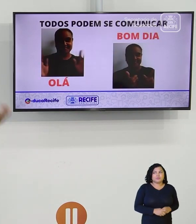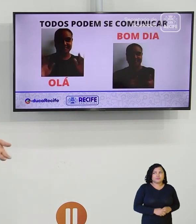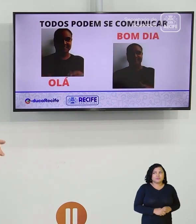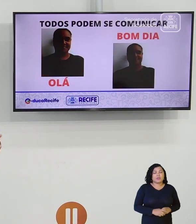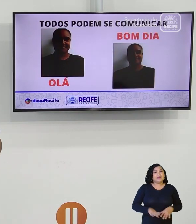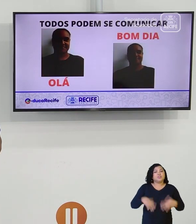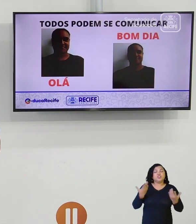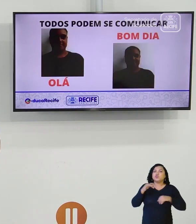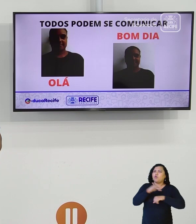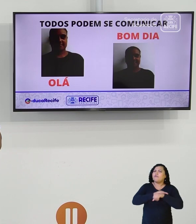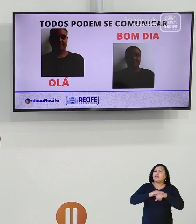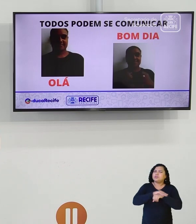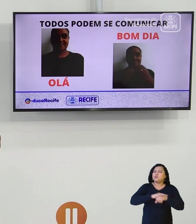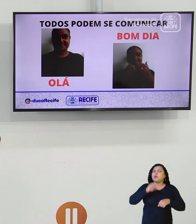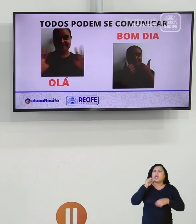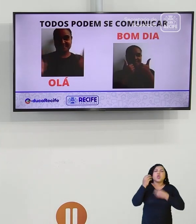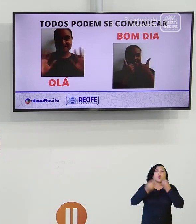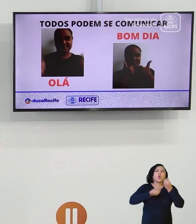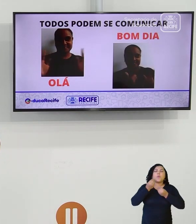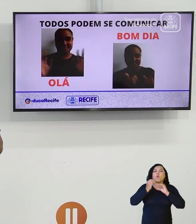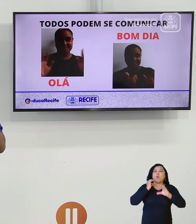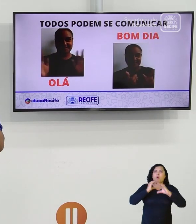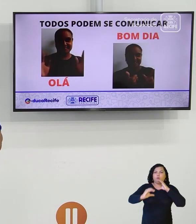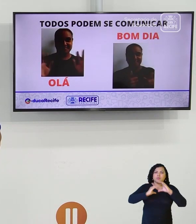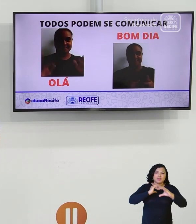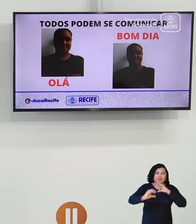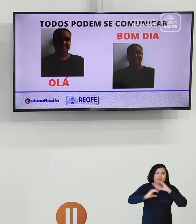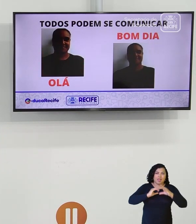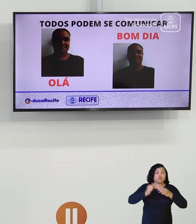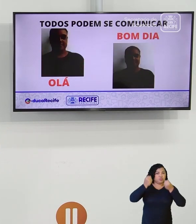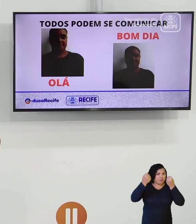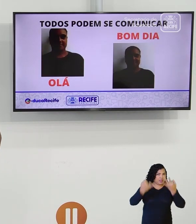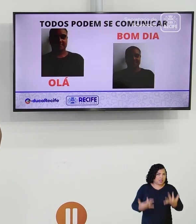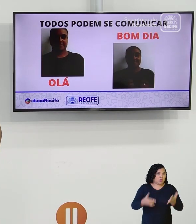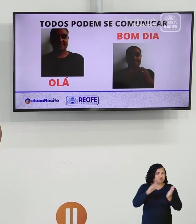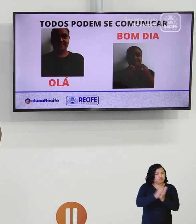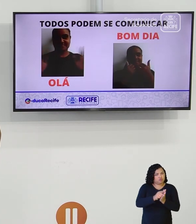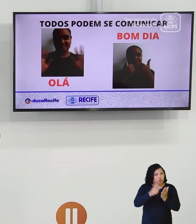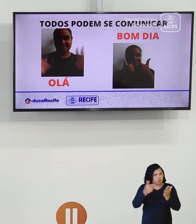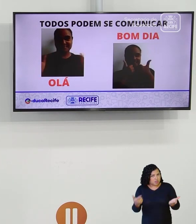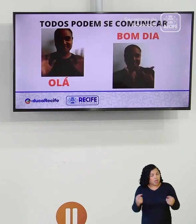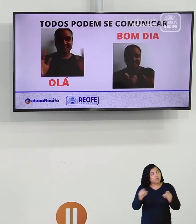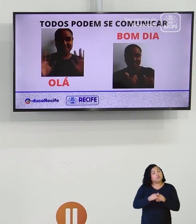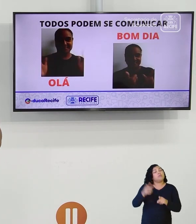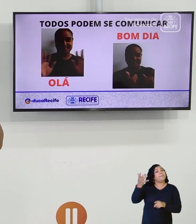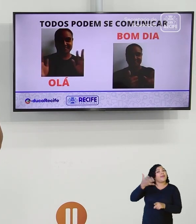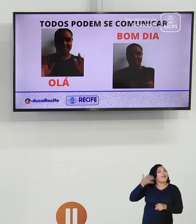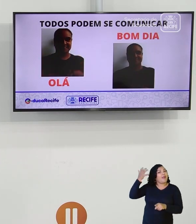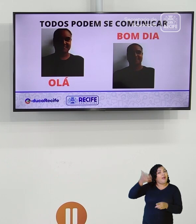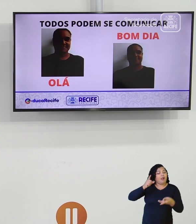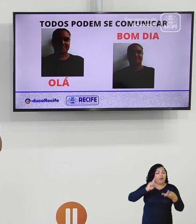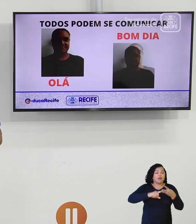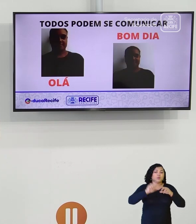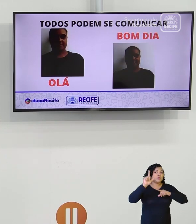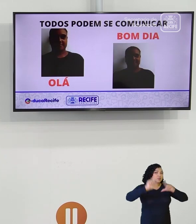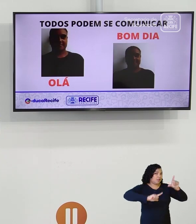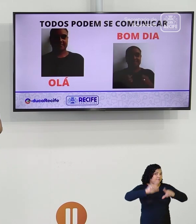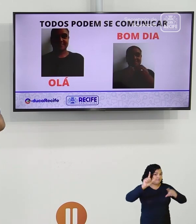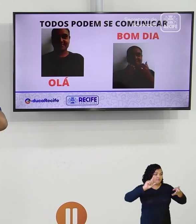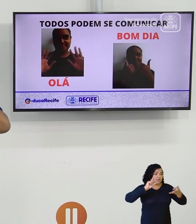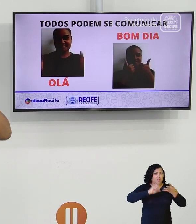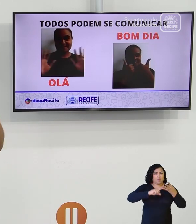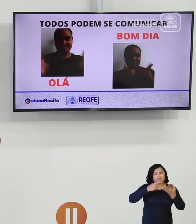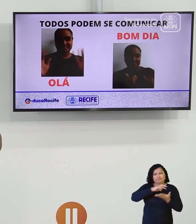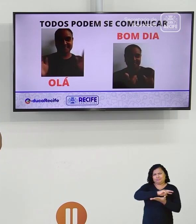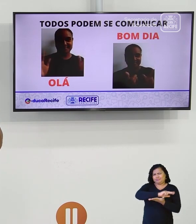A gente falou aqui o tempo todo de comunicação, né? Eu falei do jornal, eu falei do rádio, da TV, eu falei